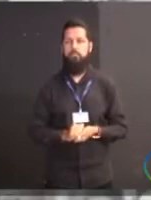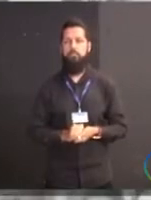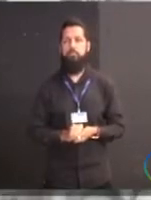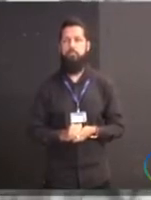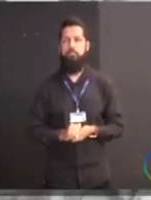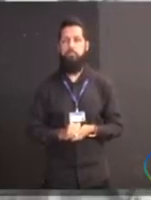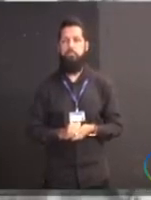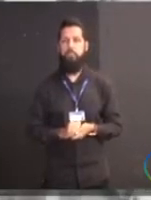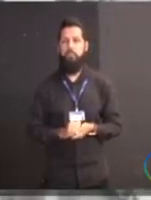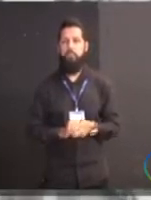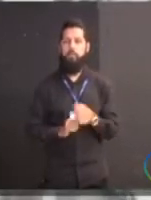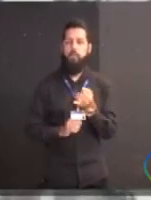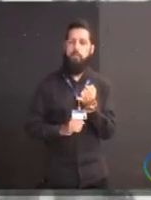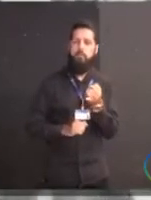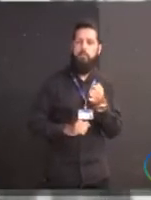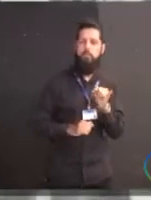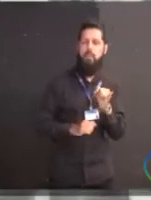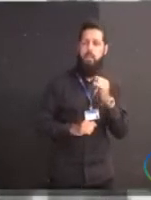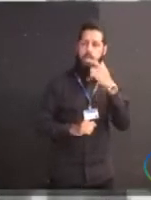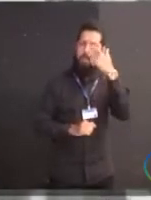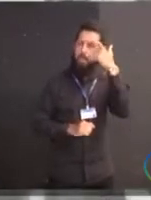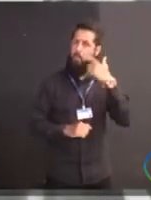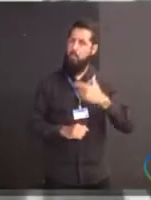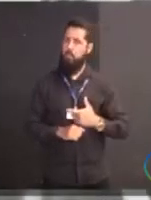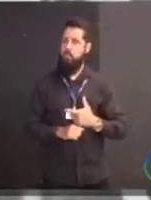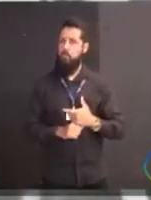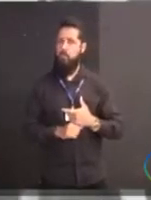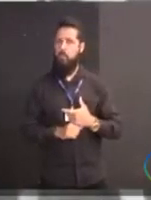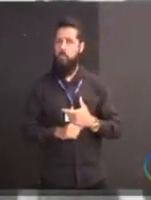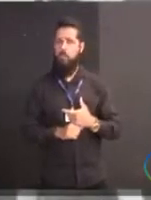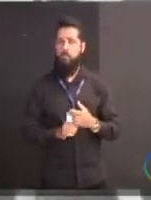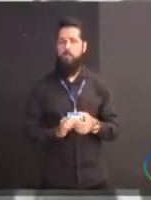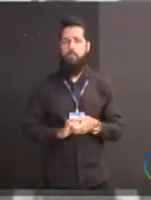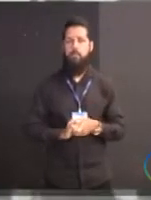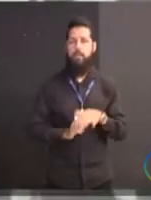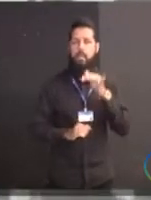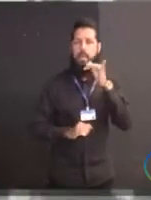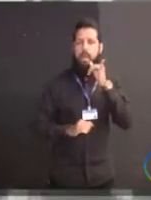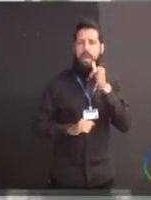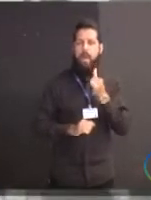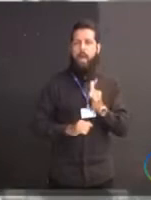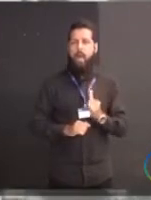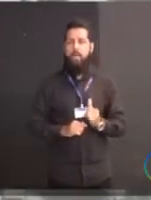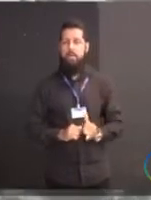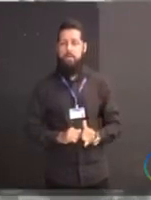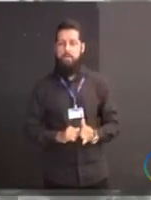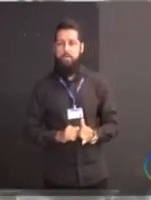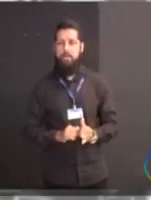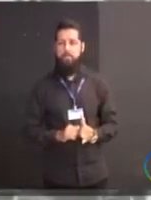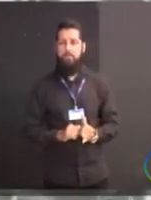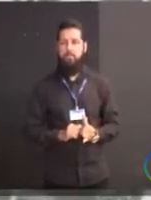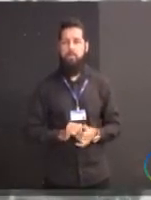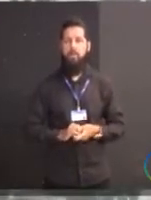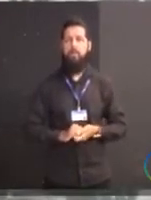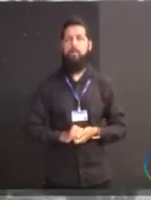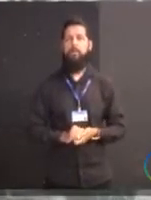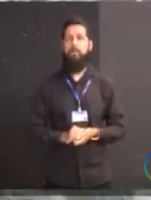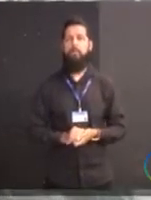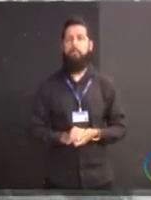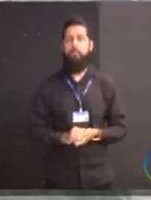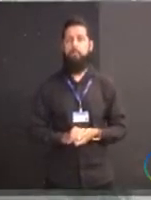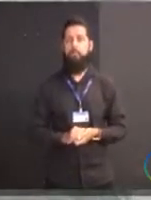anos, se o homem aproveitar as energias que estão ainda ignoradas por ele